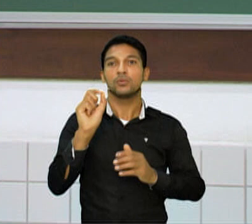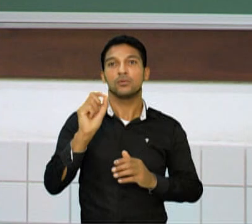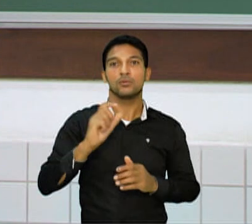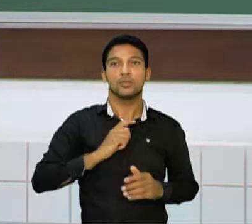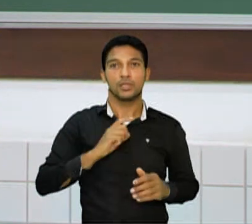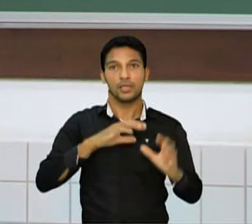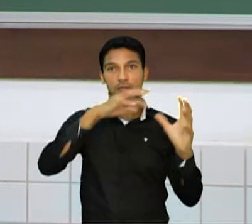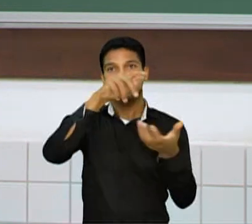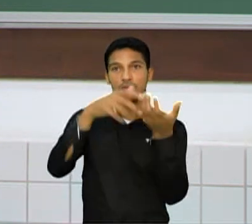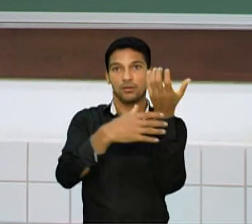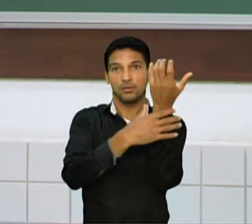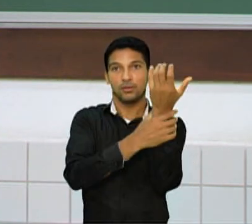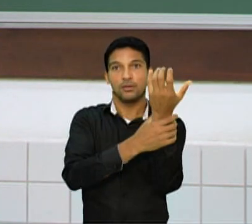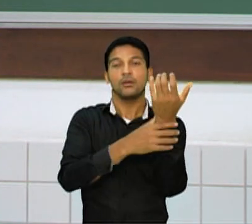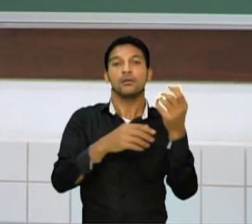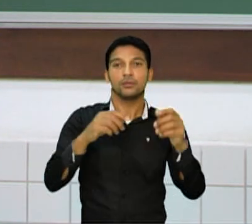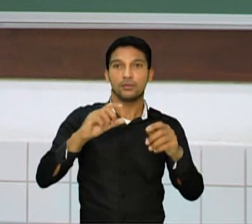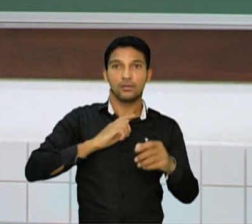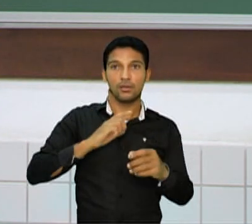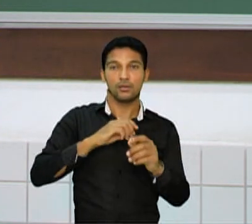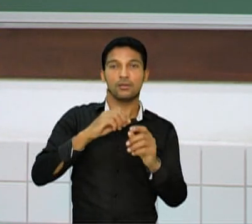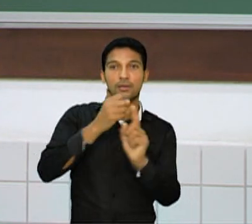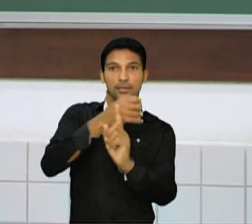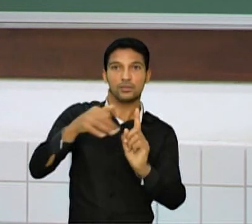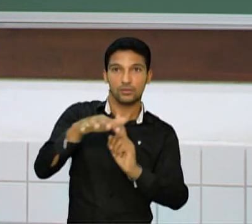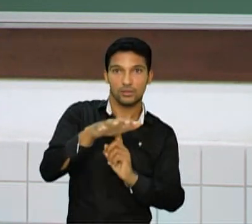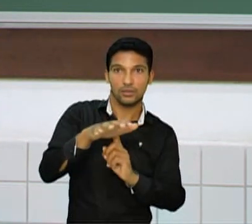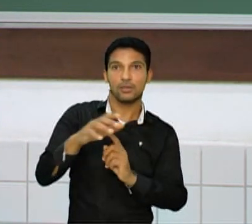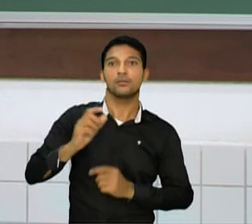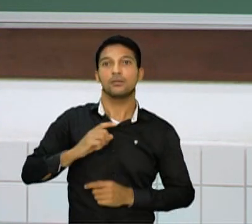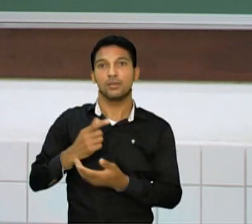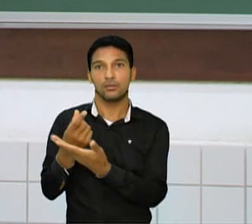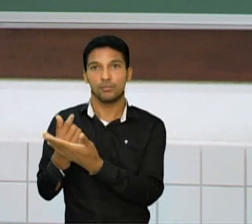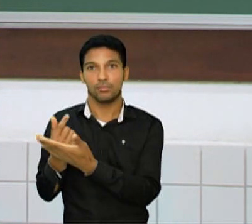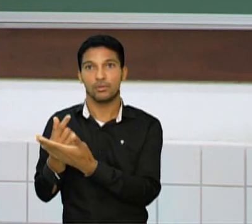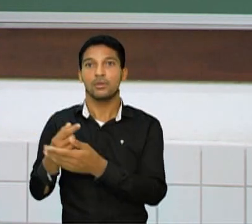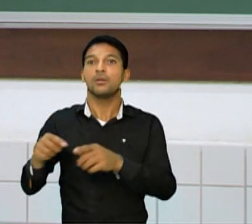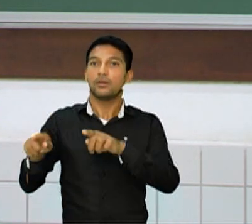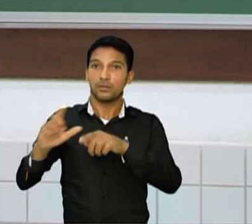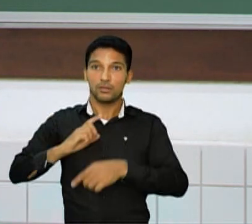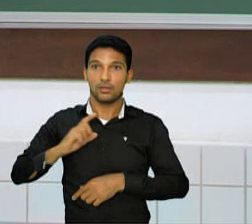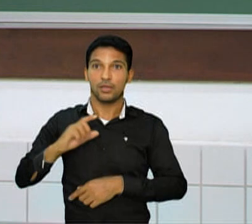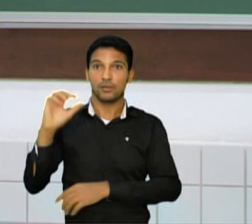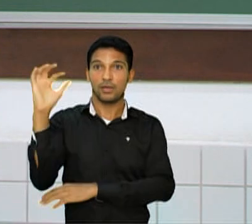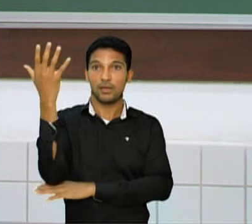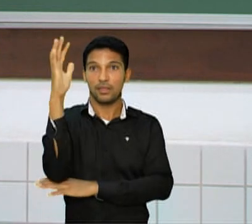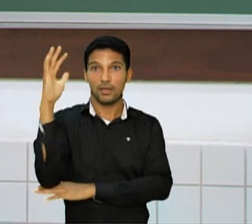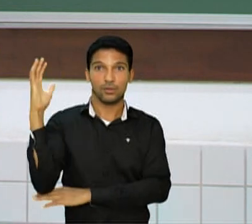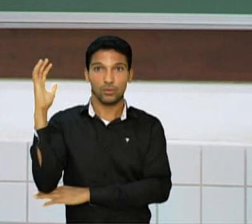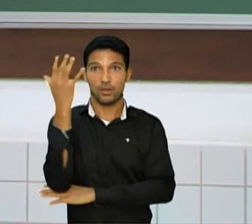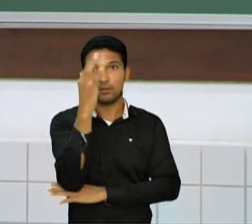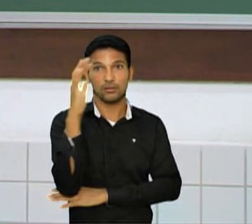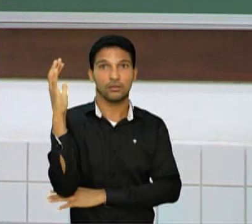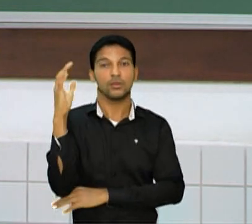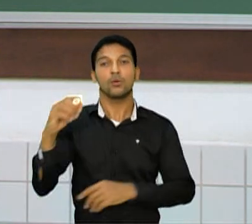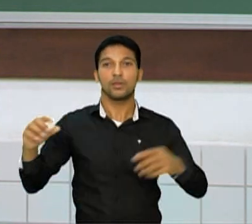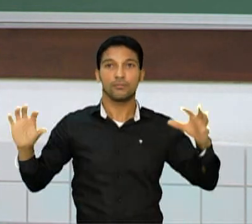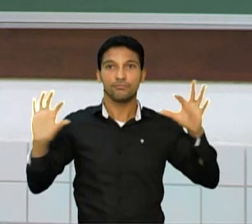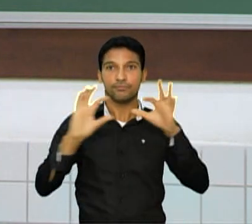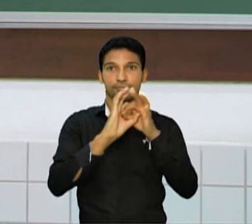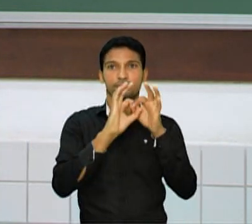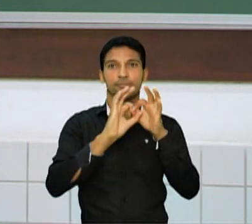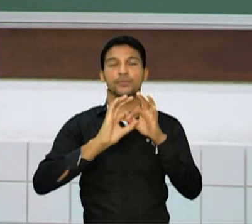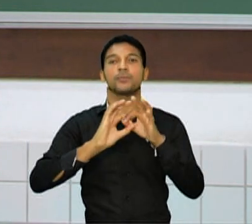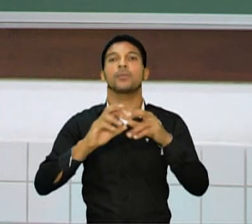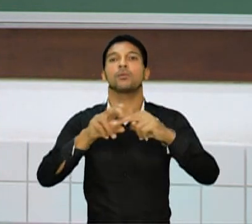tenho a sociedade, eu tenho o capital e eu tenho a natureza. Então, nós vamos ter esse circuito integrado no qual a